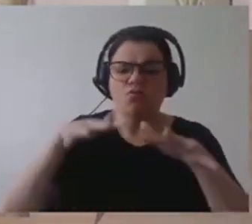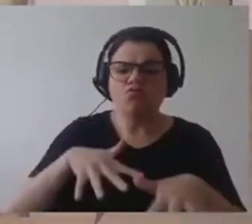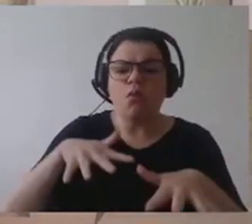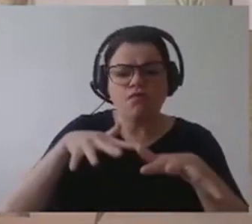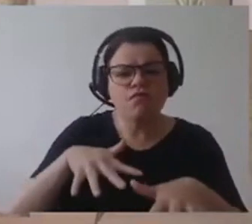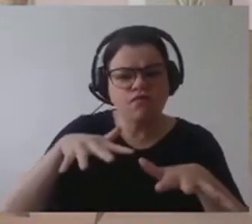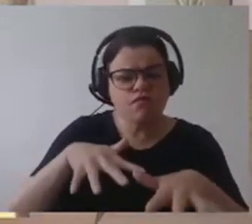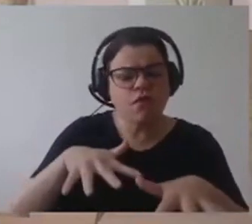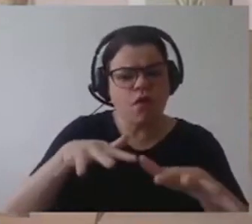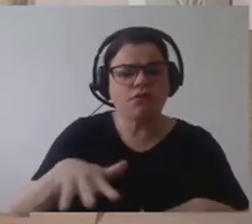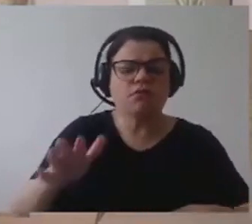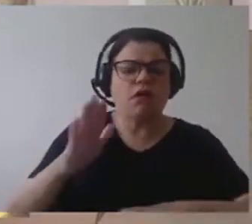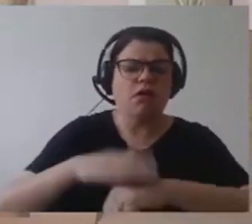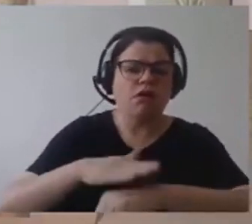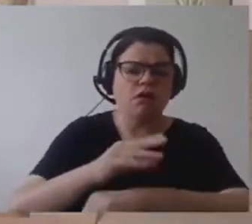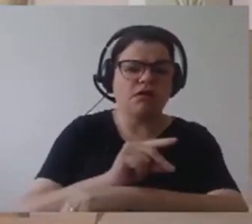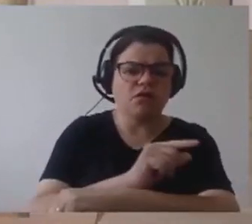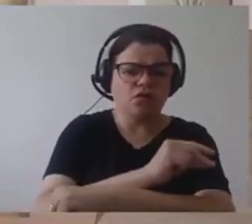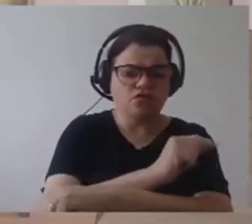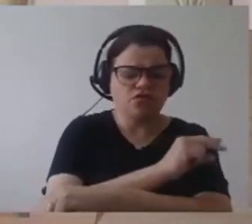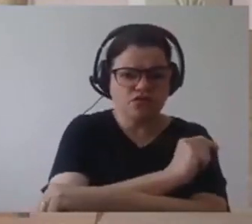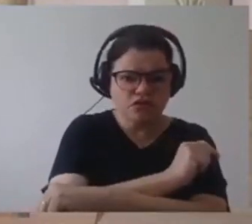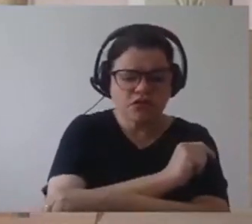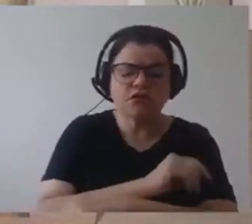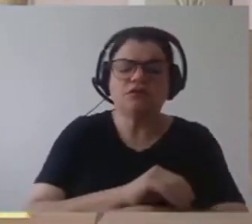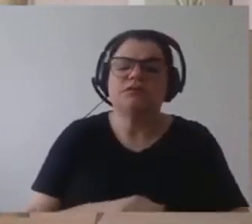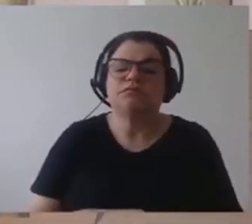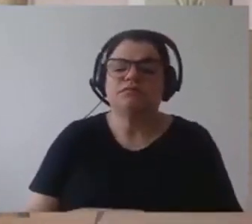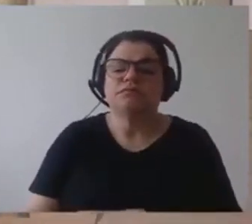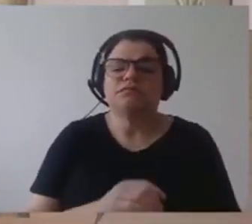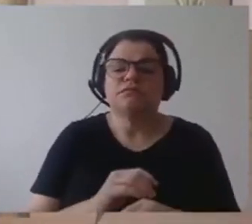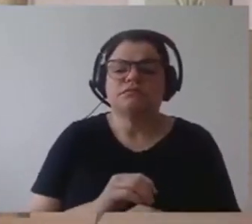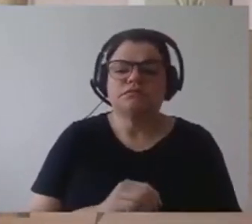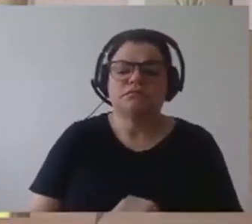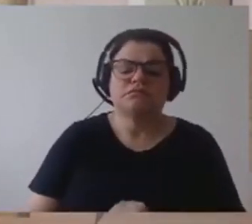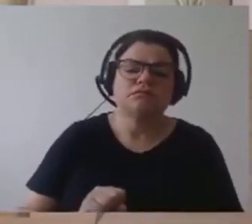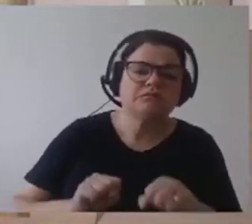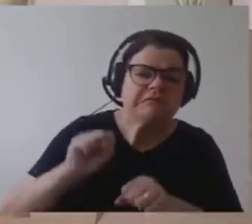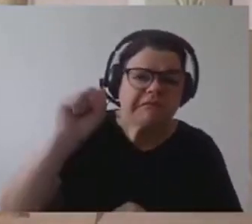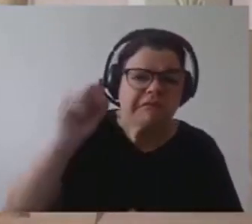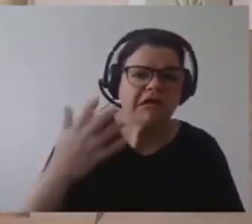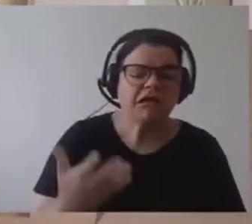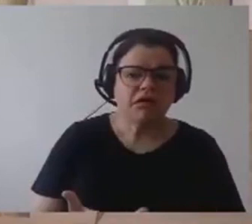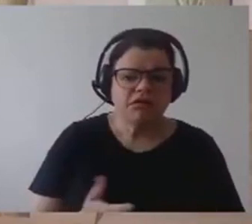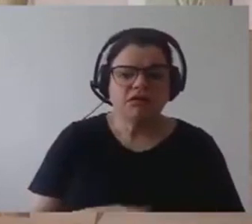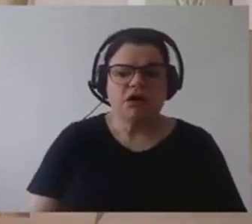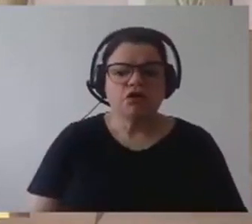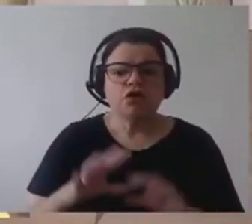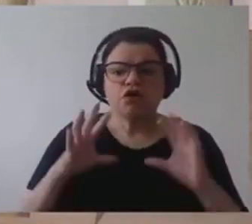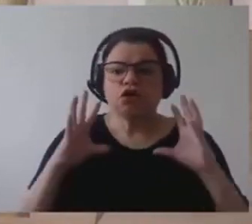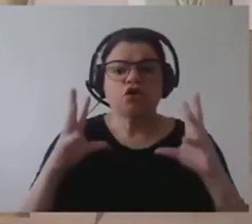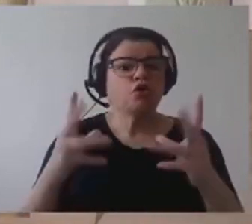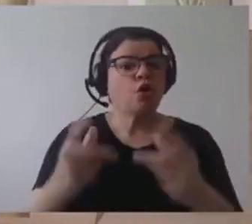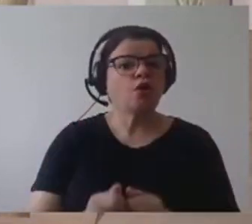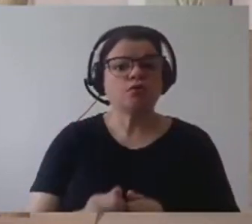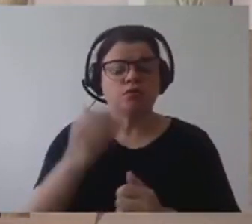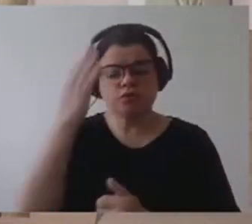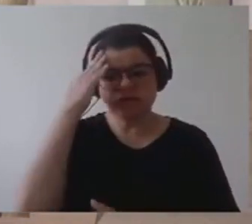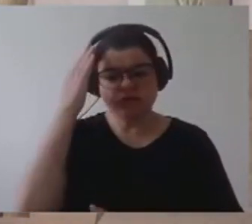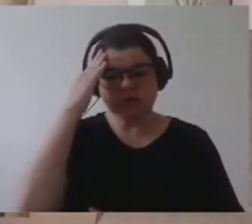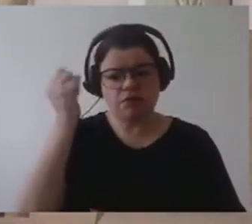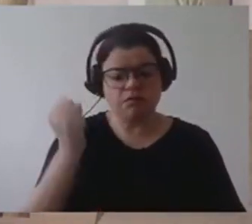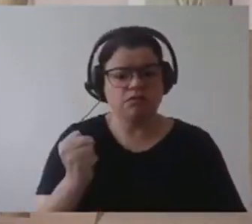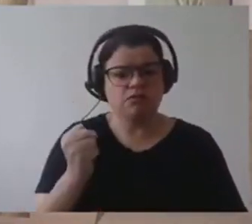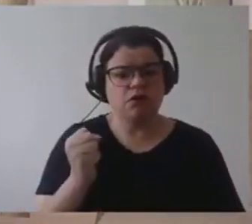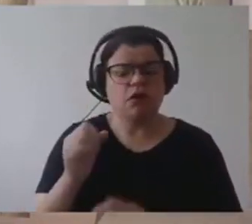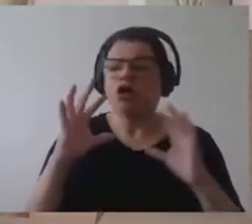ideológicos e de comunistas esse tipo de coisa todo mundo sabendo todo mundo